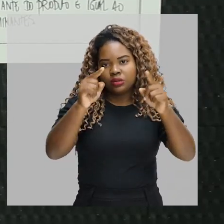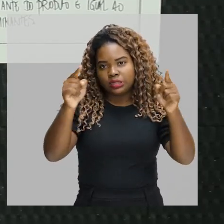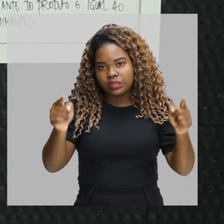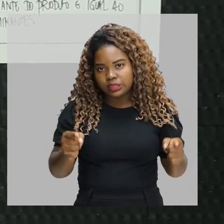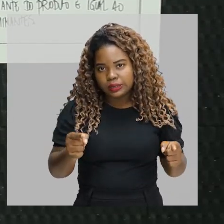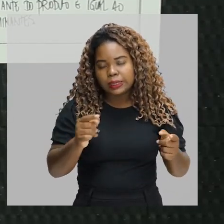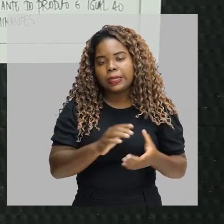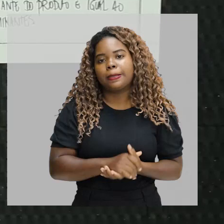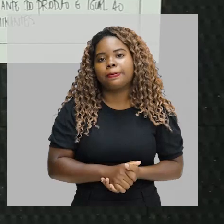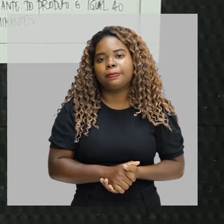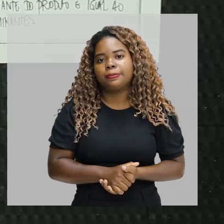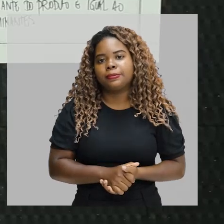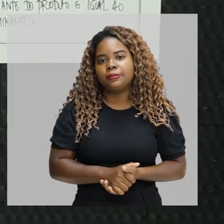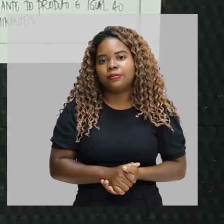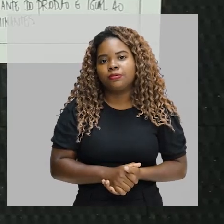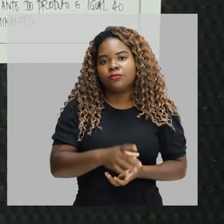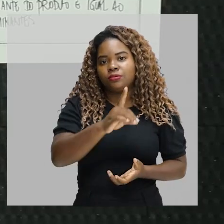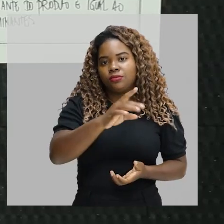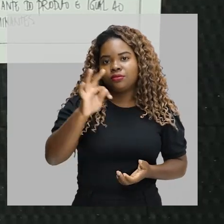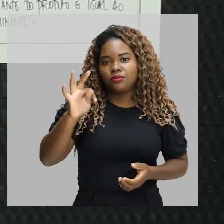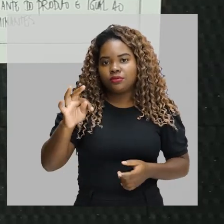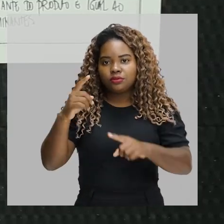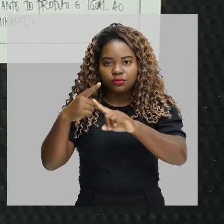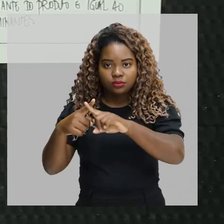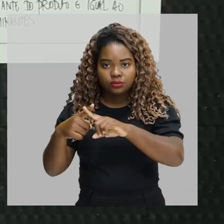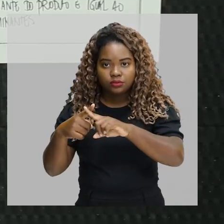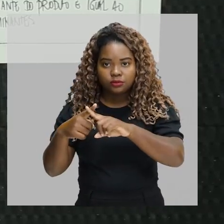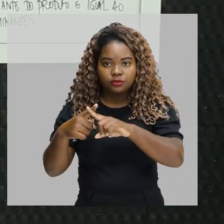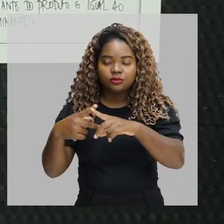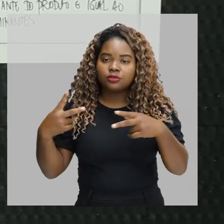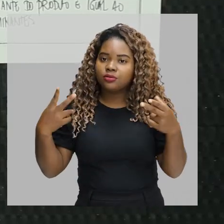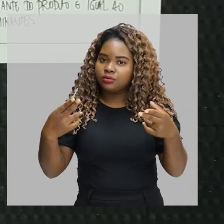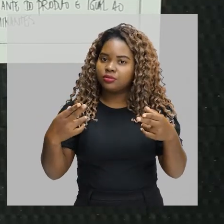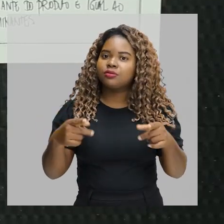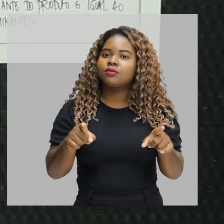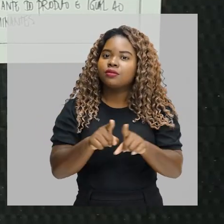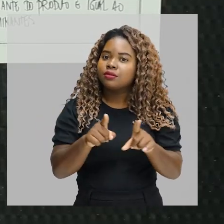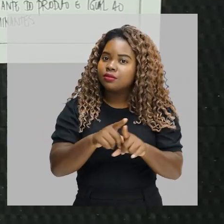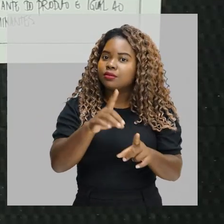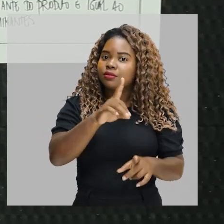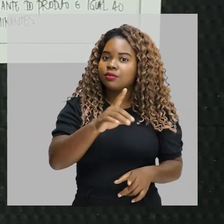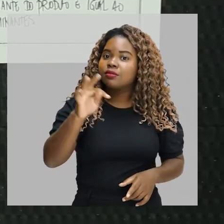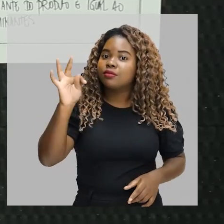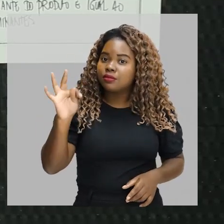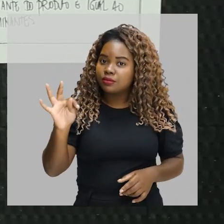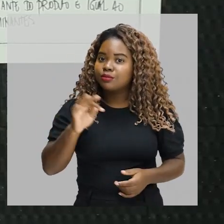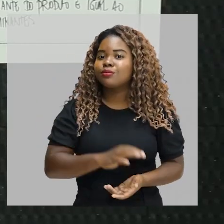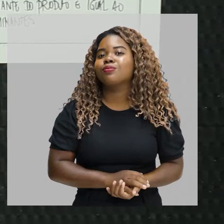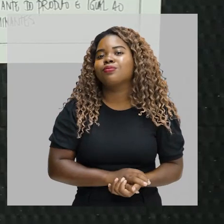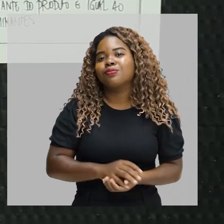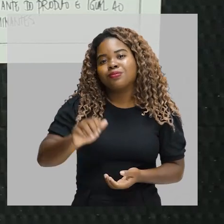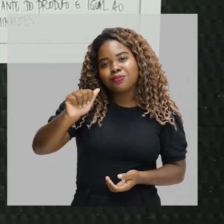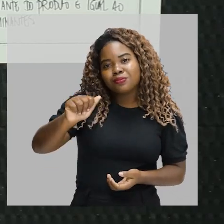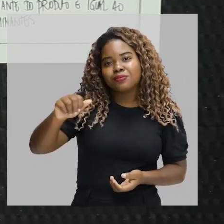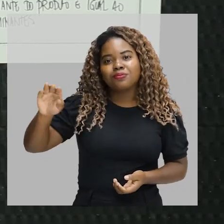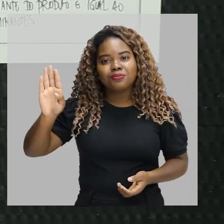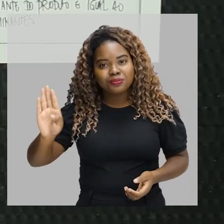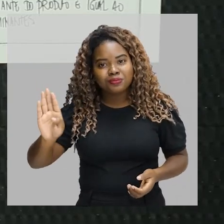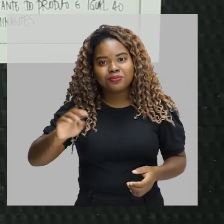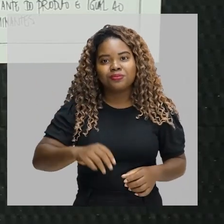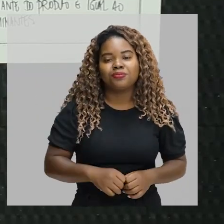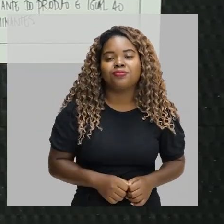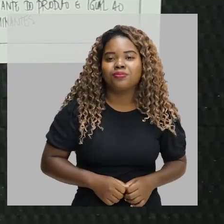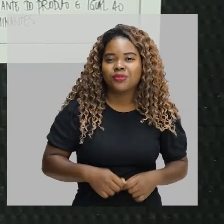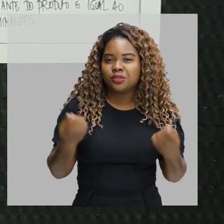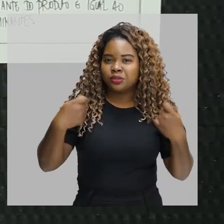O determinante da matriz produto vai ser igual ao determinante da matriz A pela matriz B.